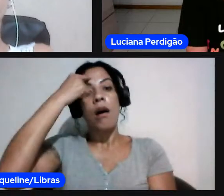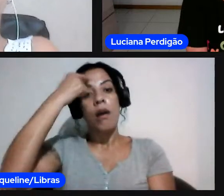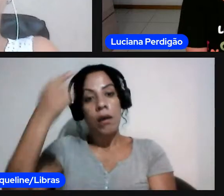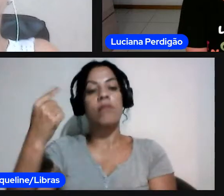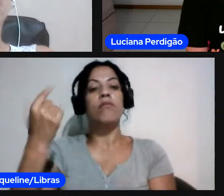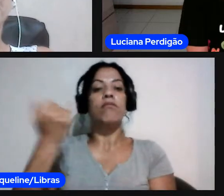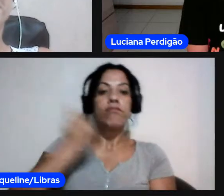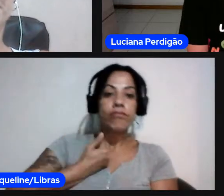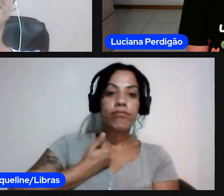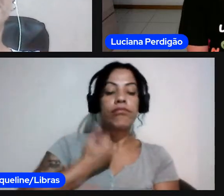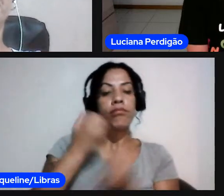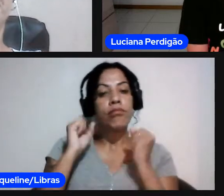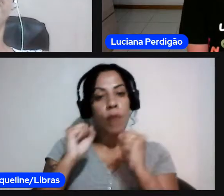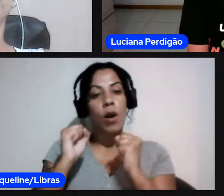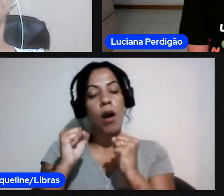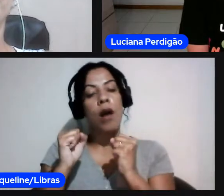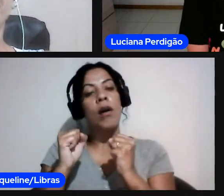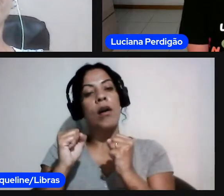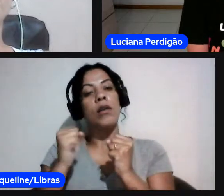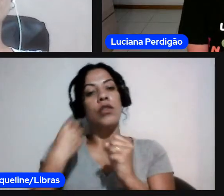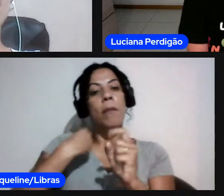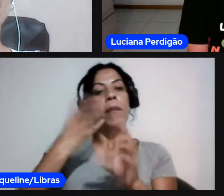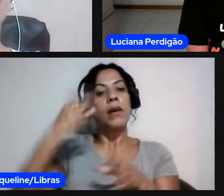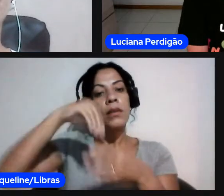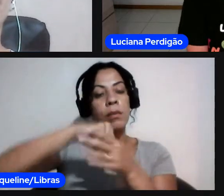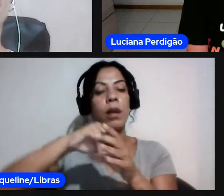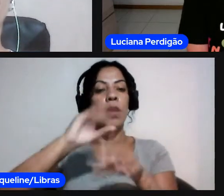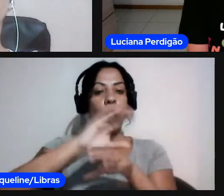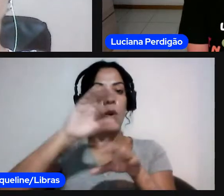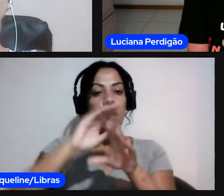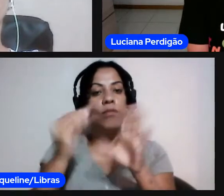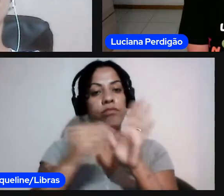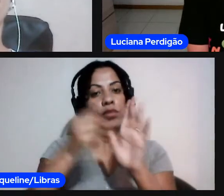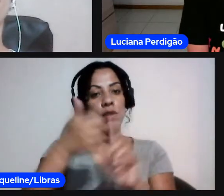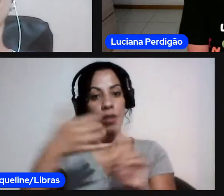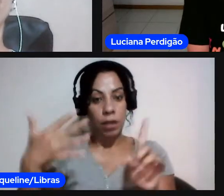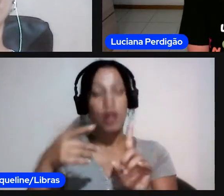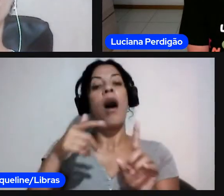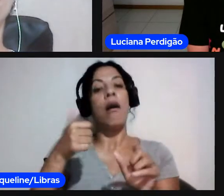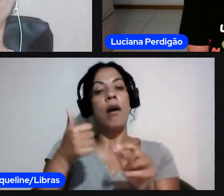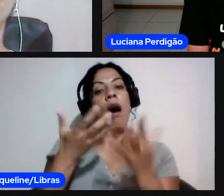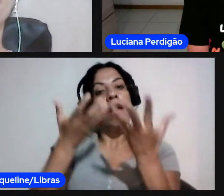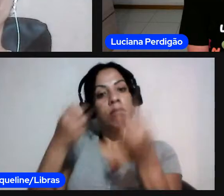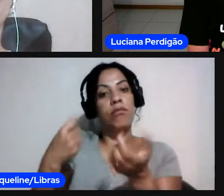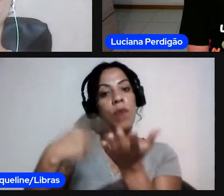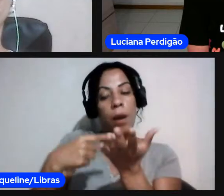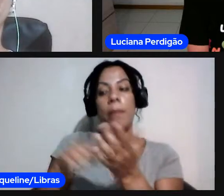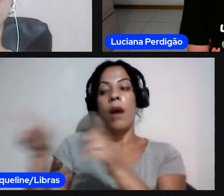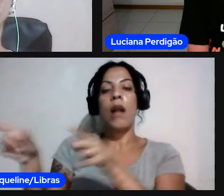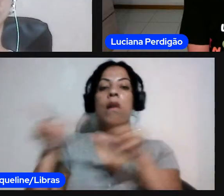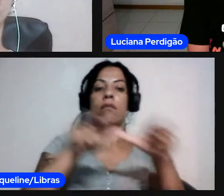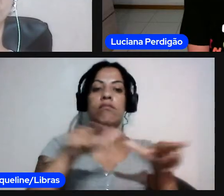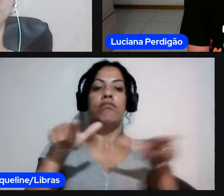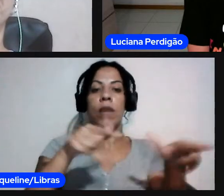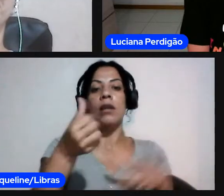extensão, ela emitiu um certificado de 60 horas, né, para os participantes que foram até o